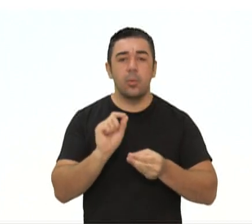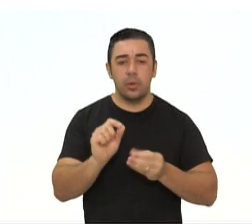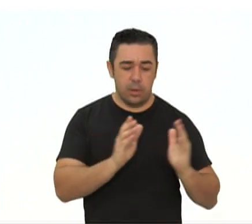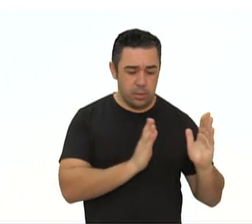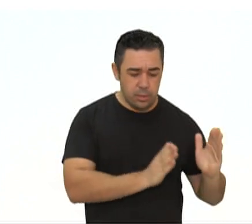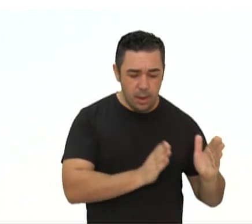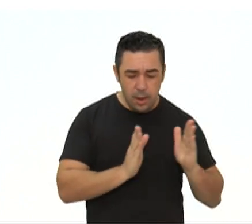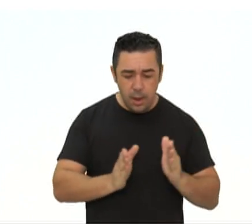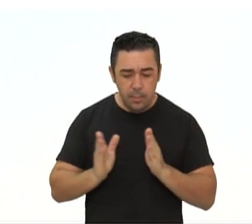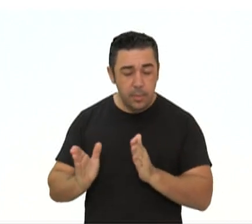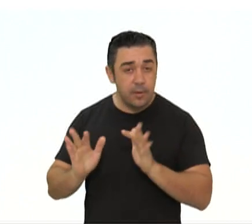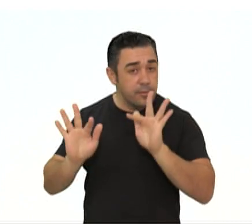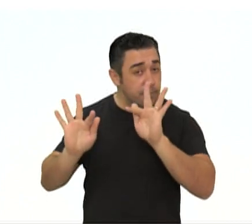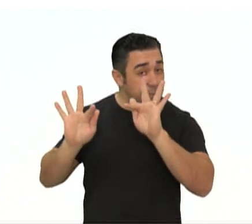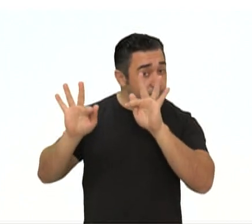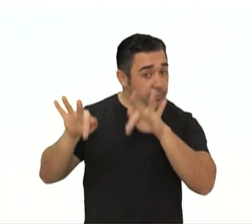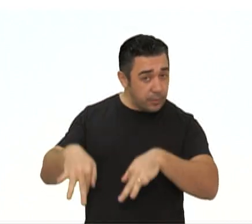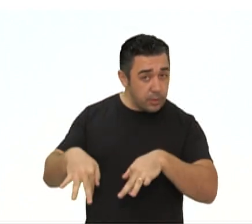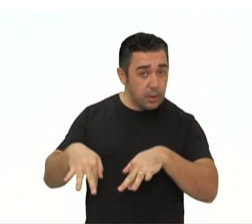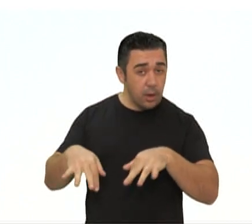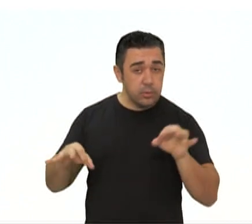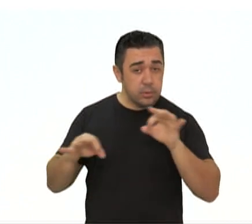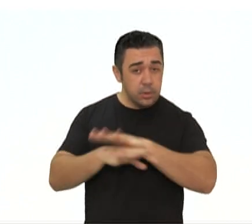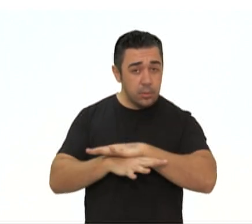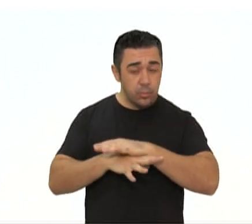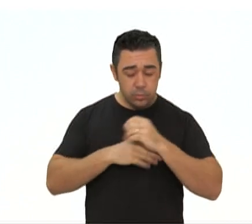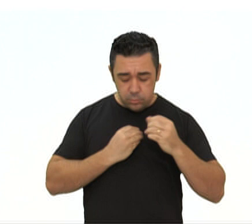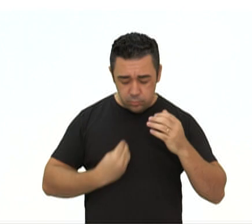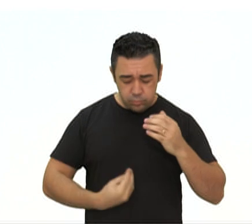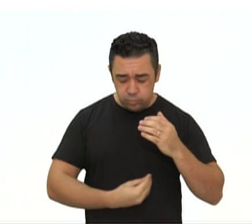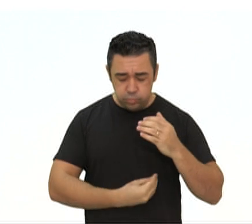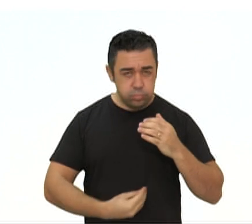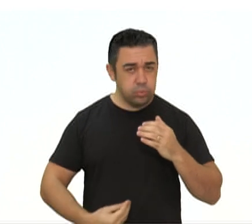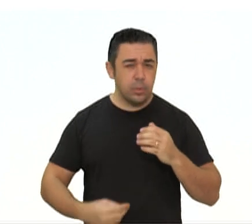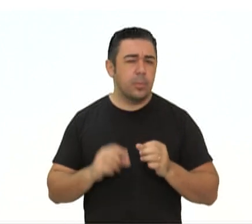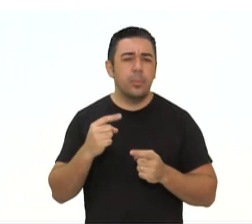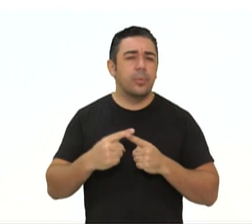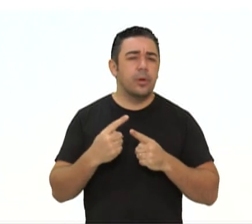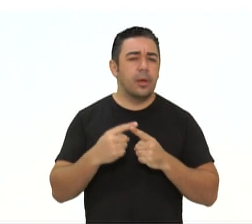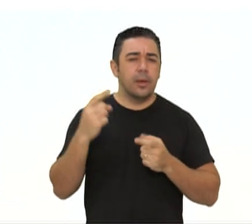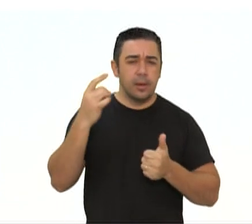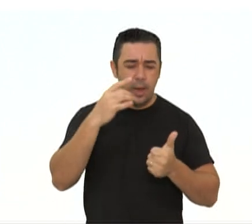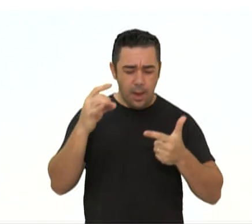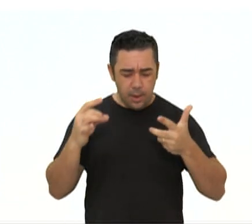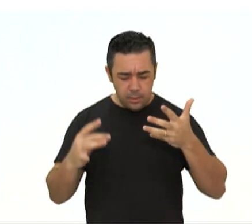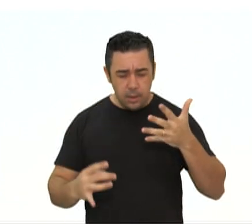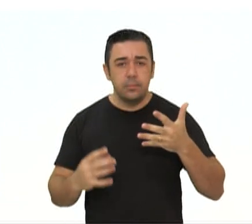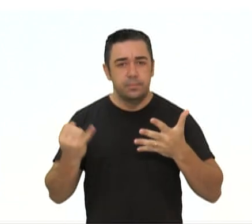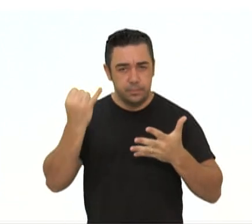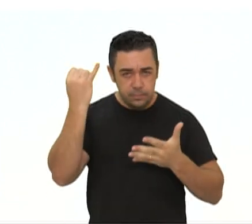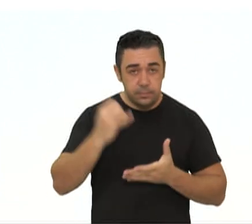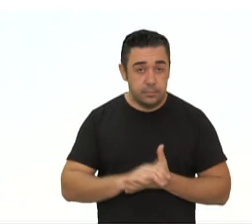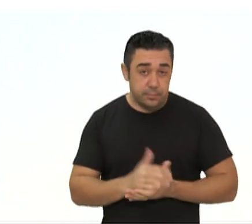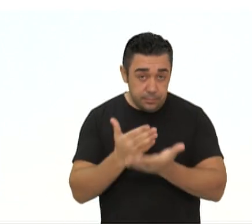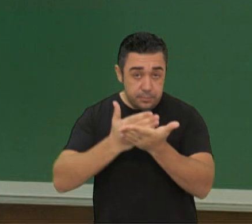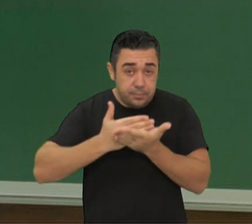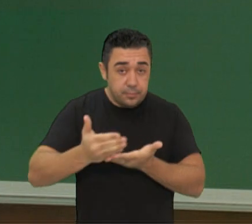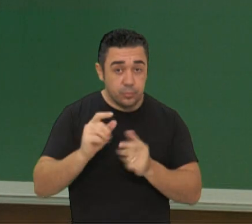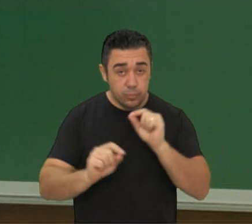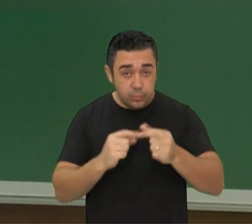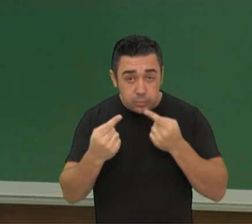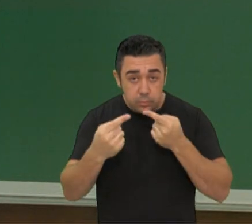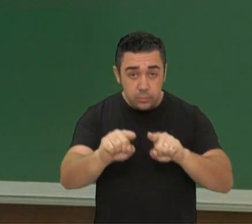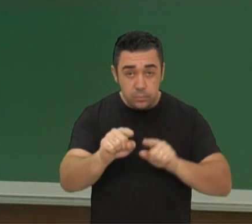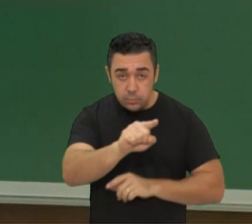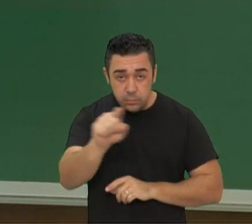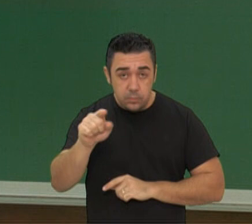finais aí desse processo de digestão, né, por que cada uma delas é importante. E vamos começar então com um desafio,